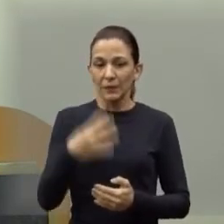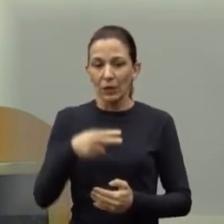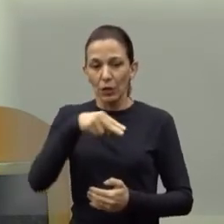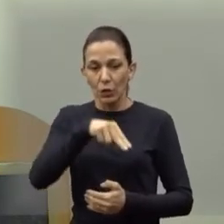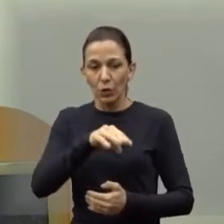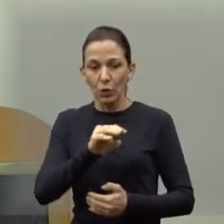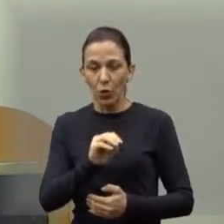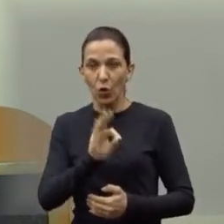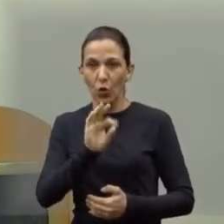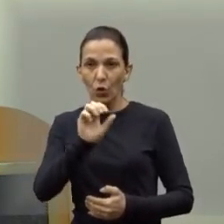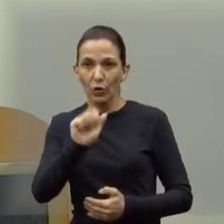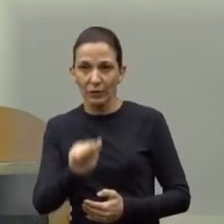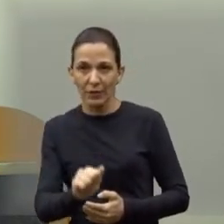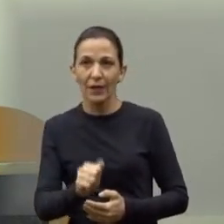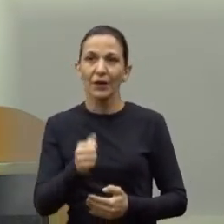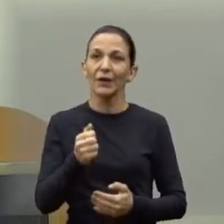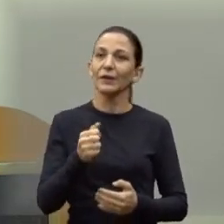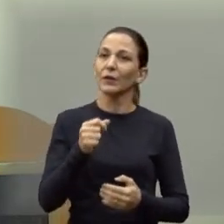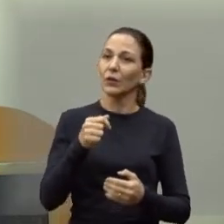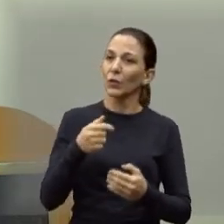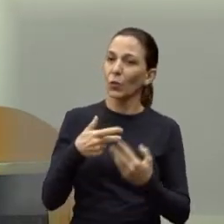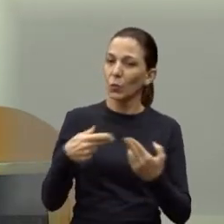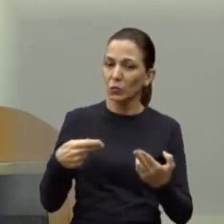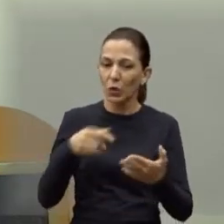fiscais e comprovantes fiscais que atestavam